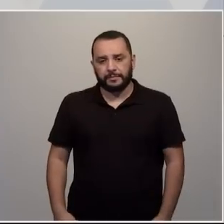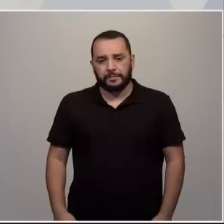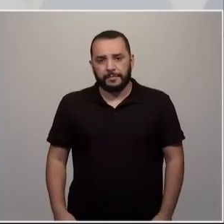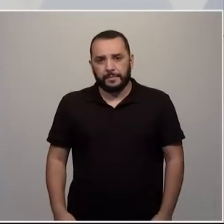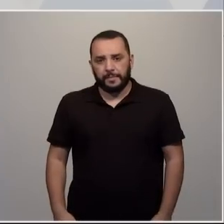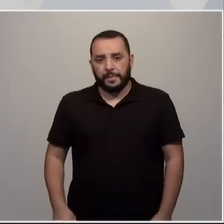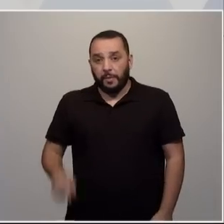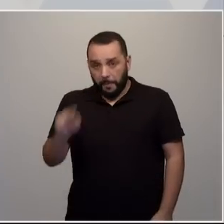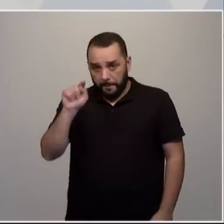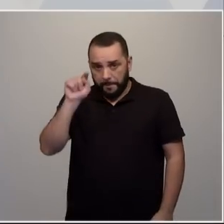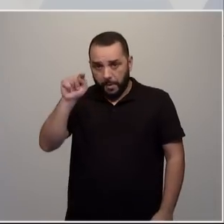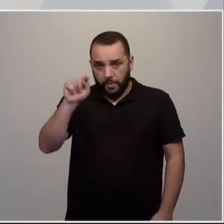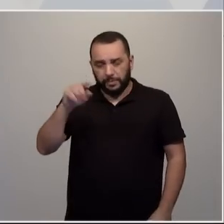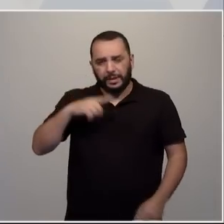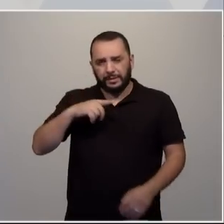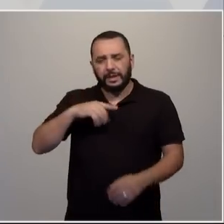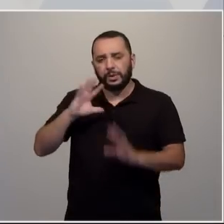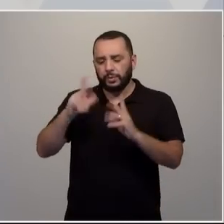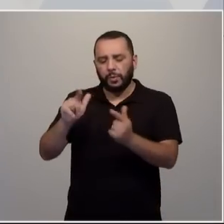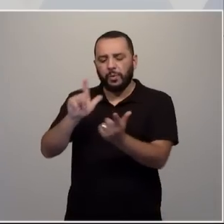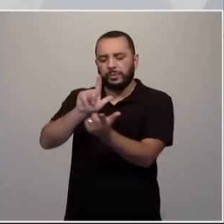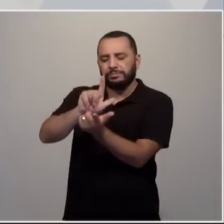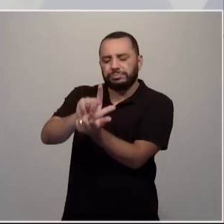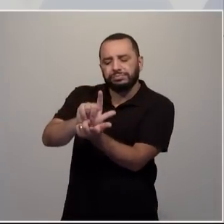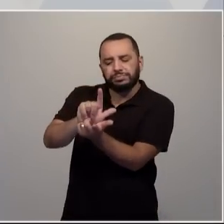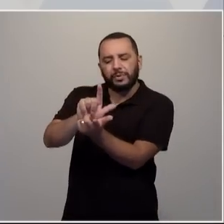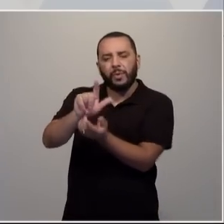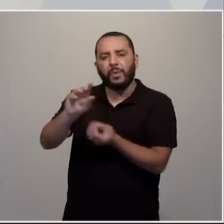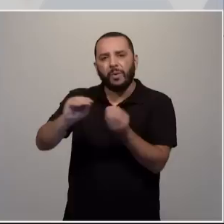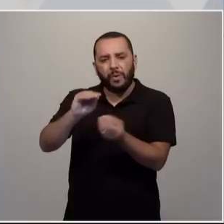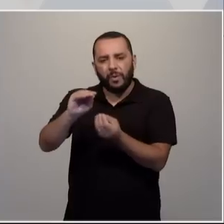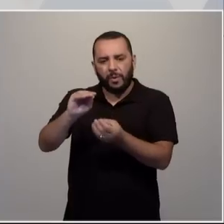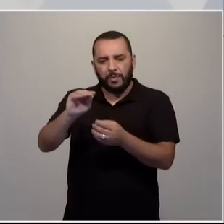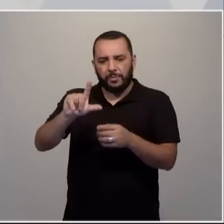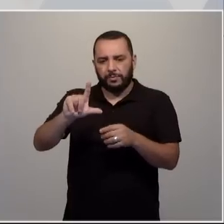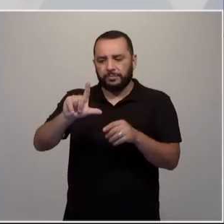Aqui a gente faz todo esse jogo de projeções.